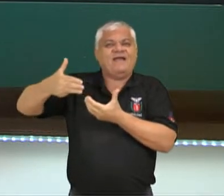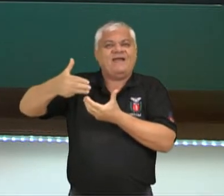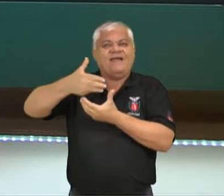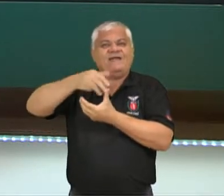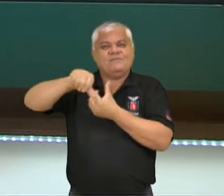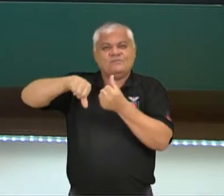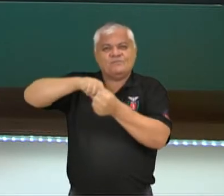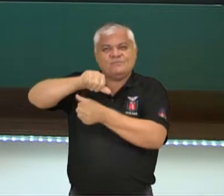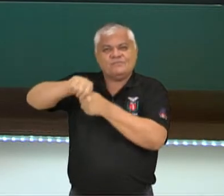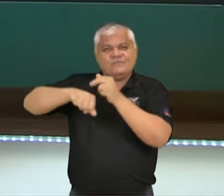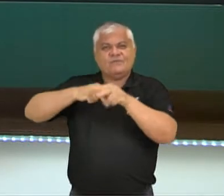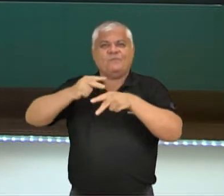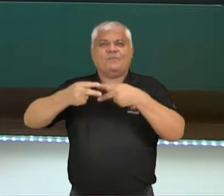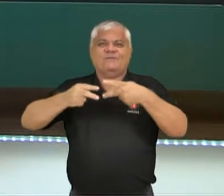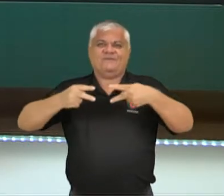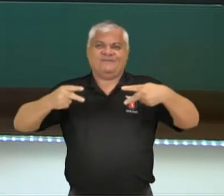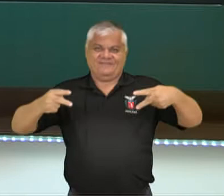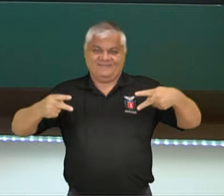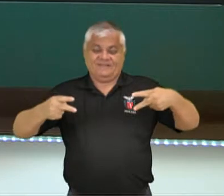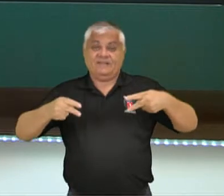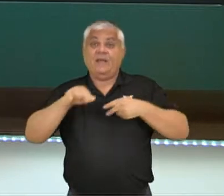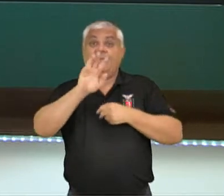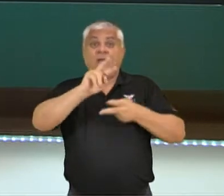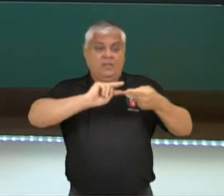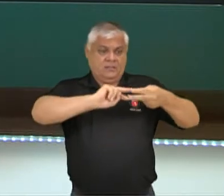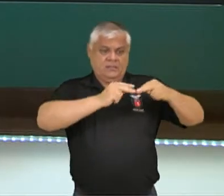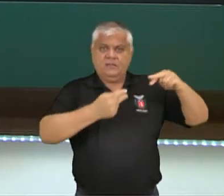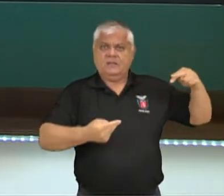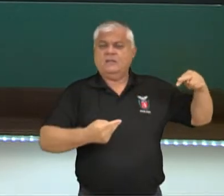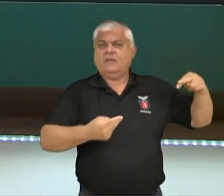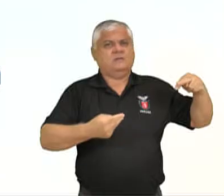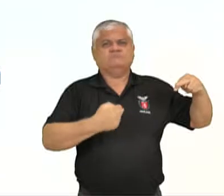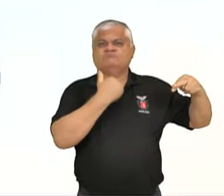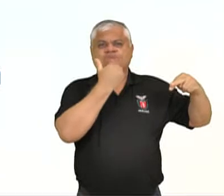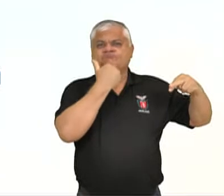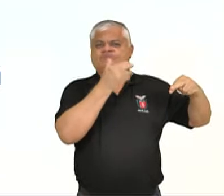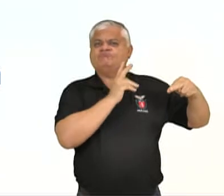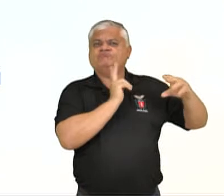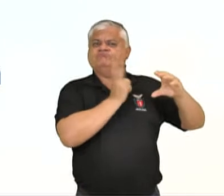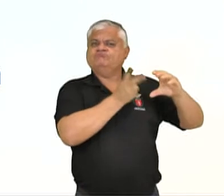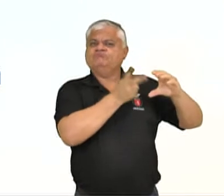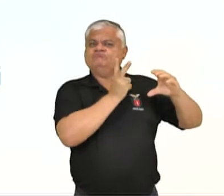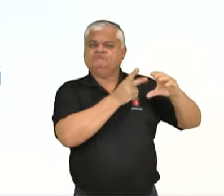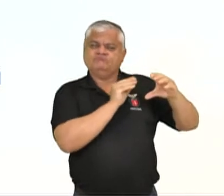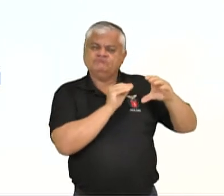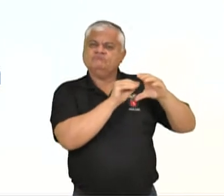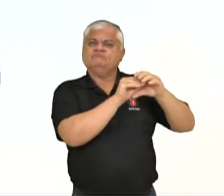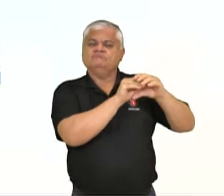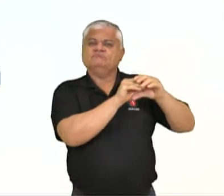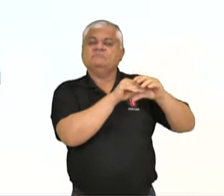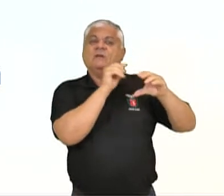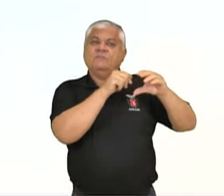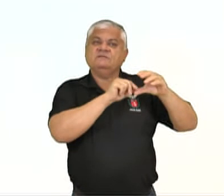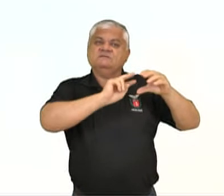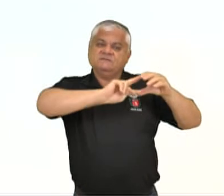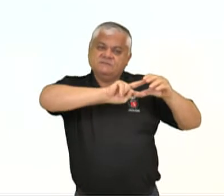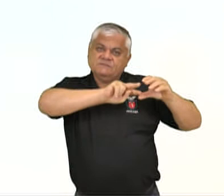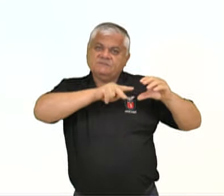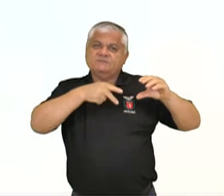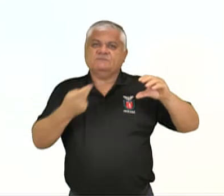de proteína. Só que o DNA não sai do núcleo. E é por isso que a gente vai transcrever o DNA